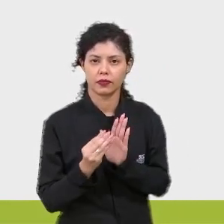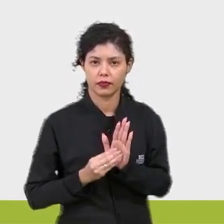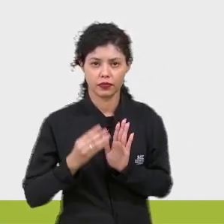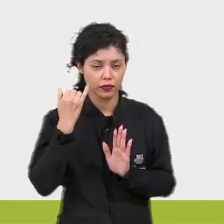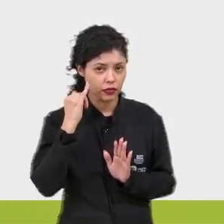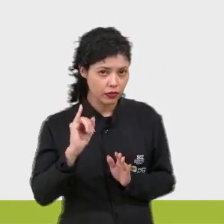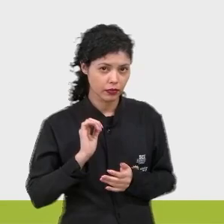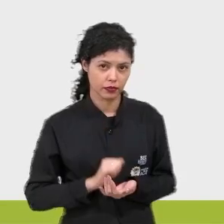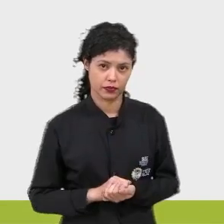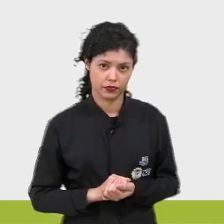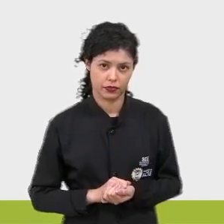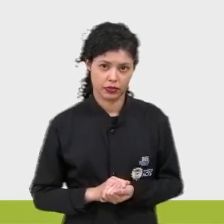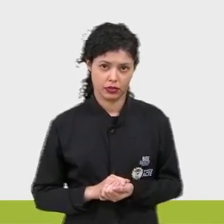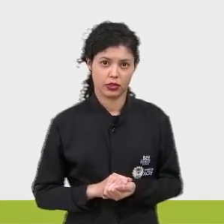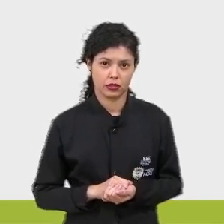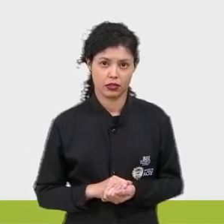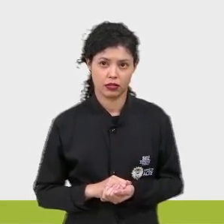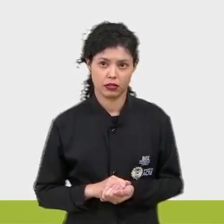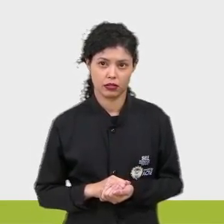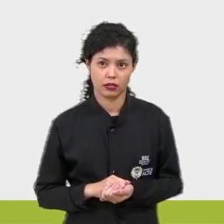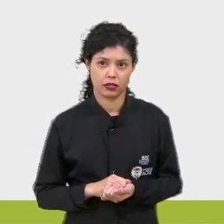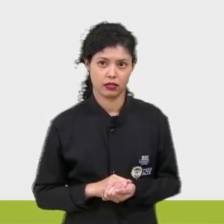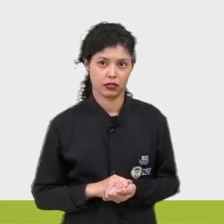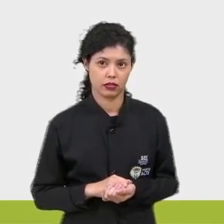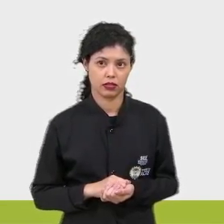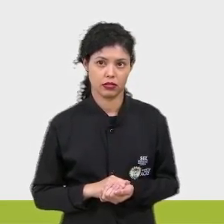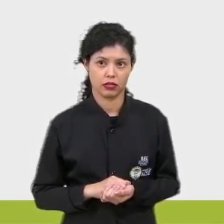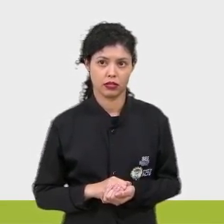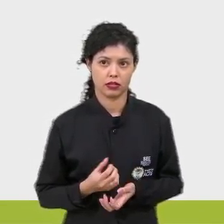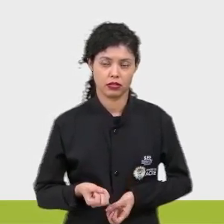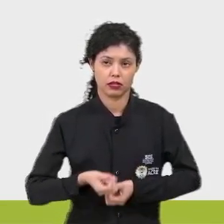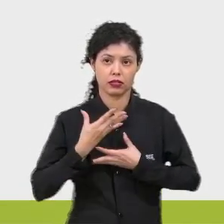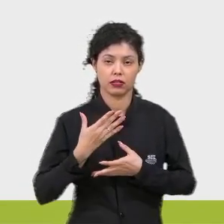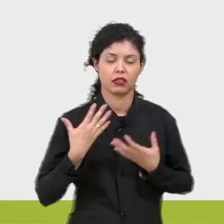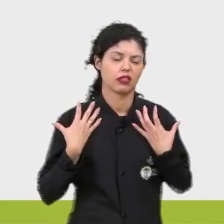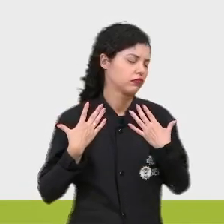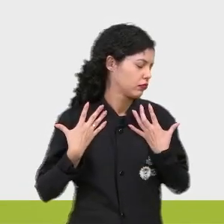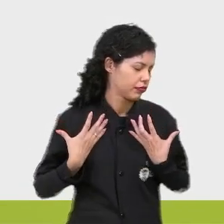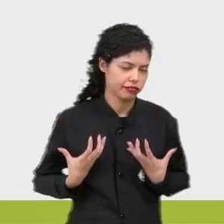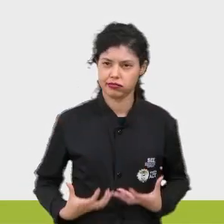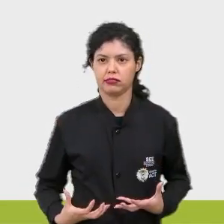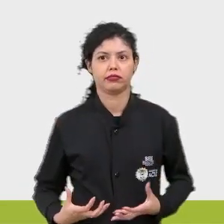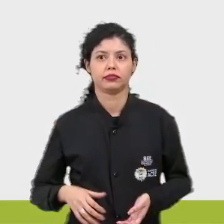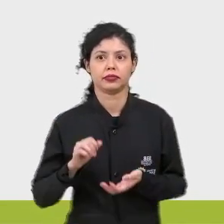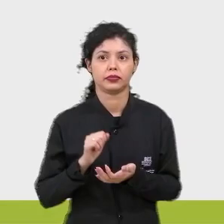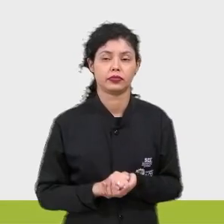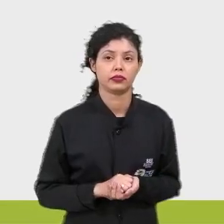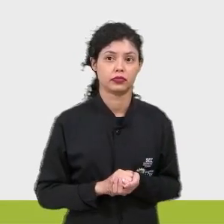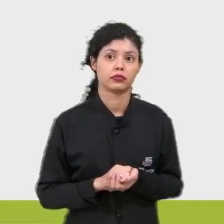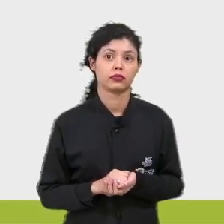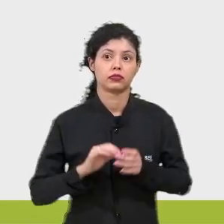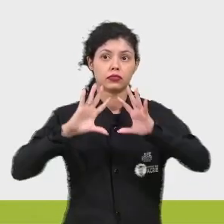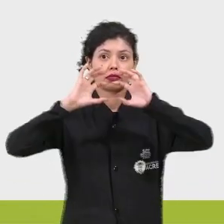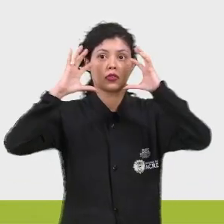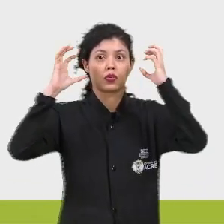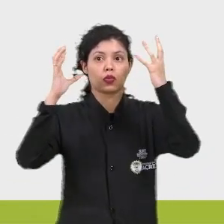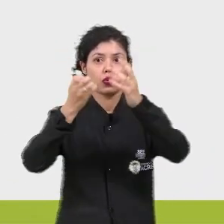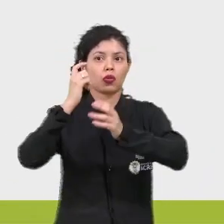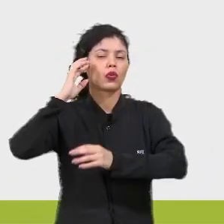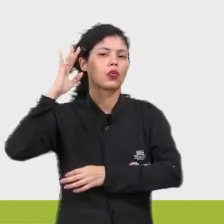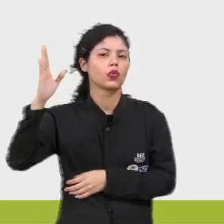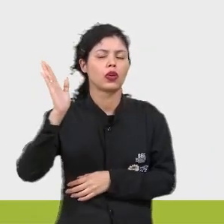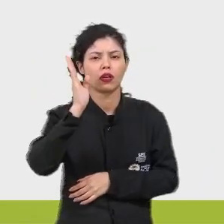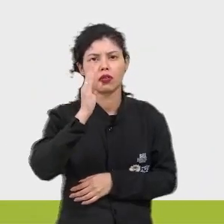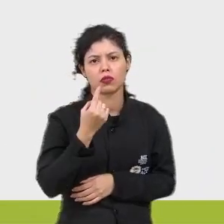ideia. Receita. Tome-se um poeta não cansado, uma nuvem de sonho e